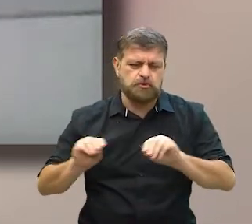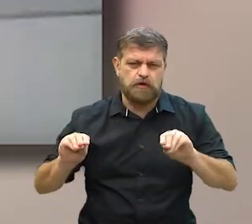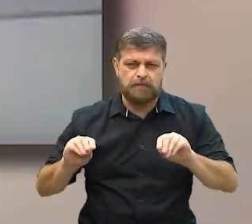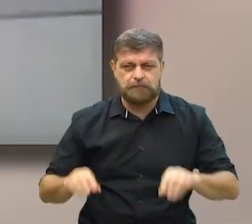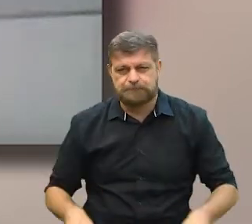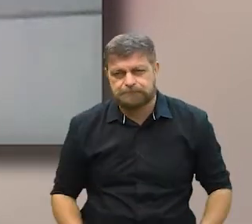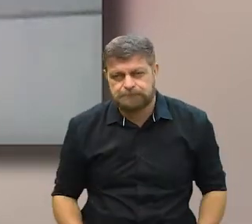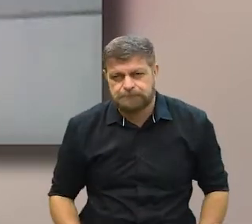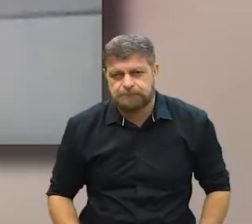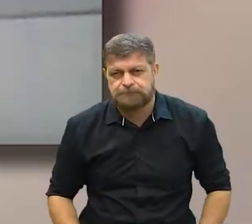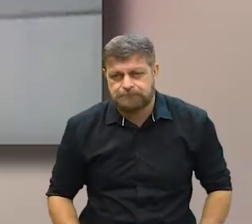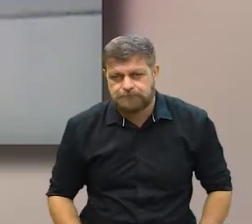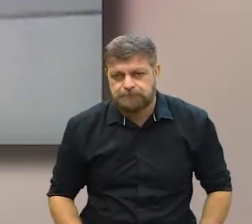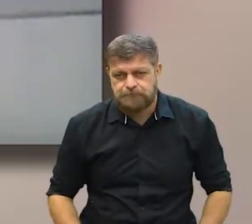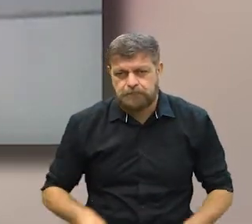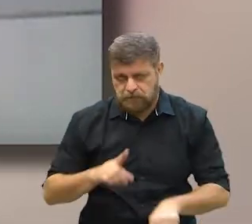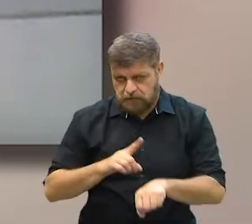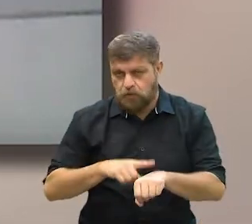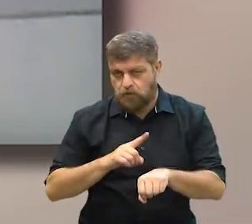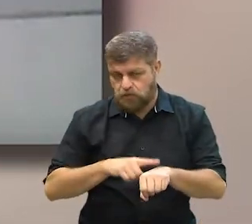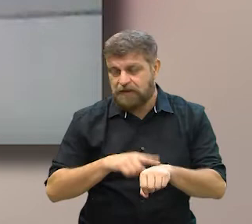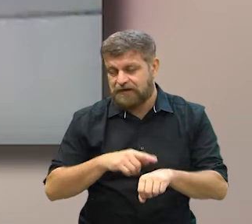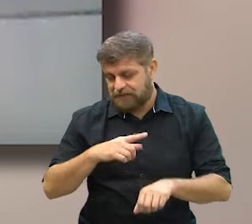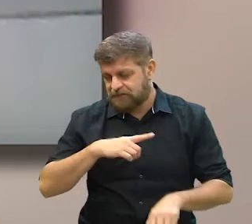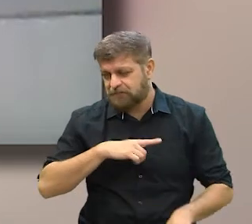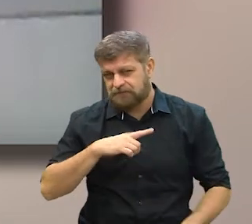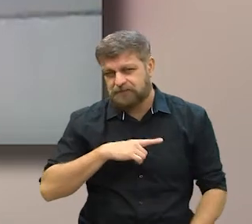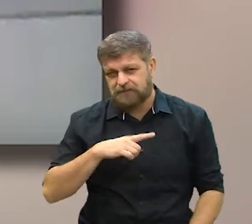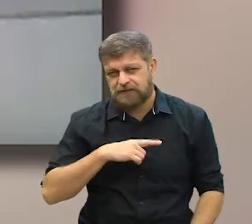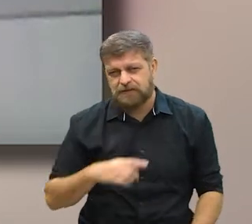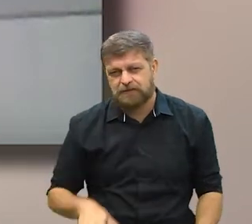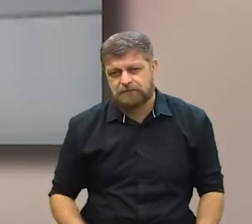passa, né? Fica tendo esses